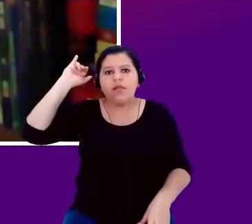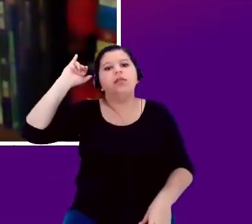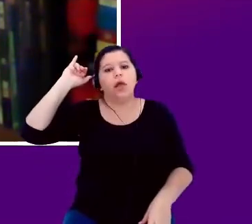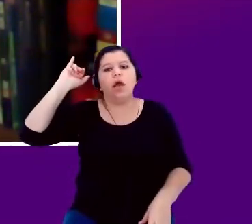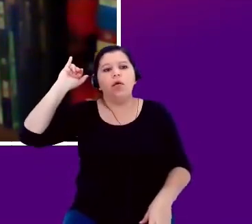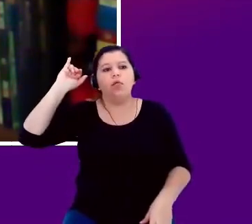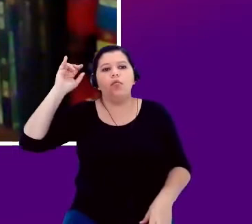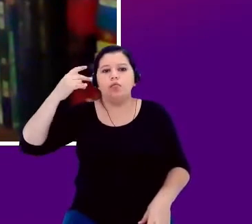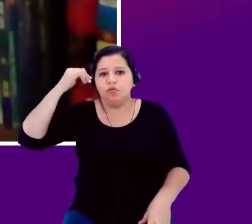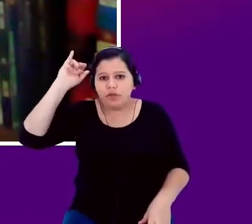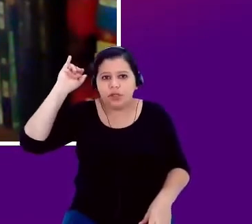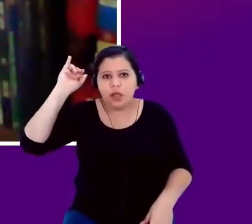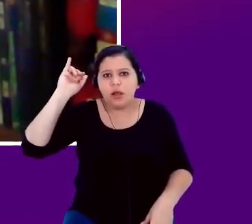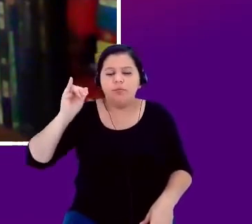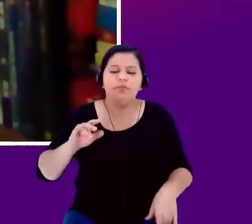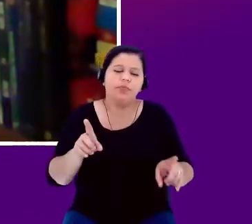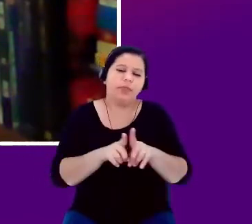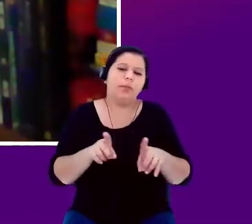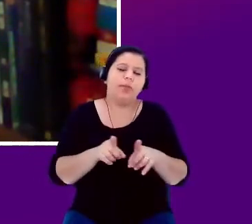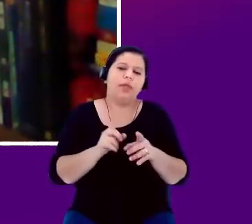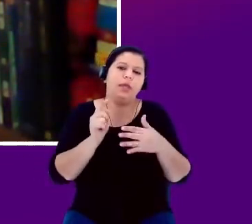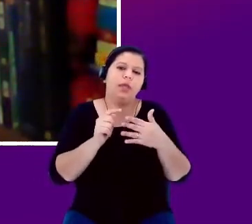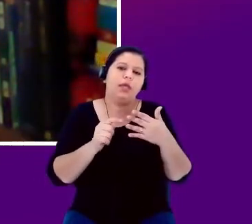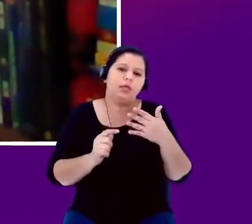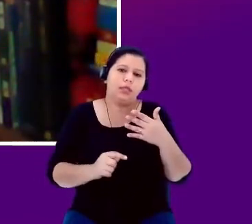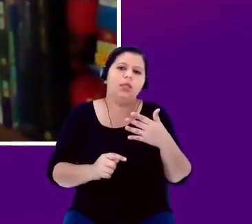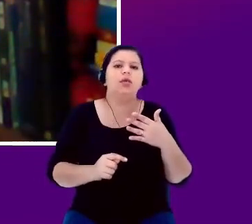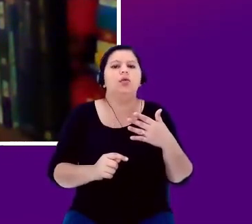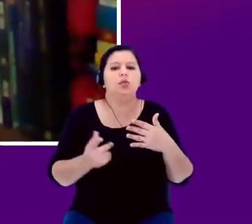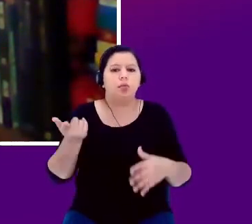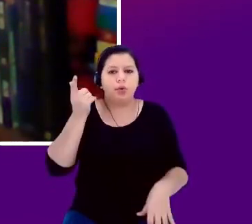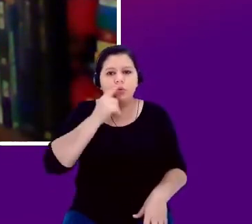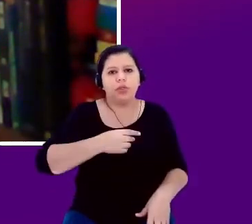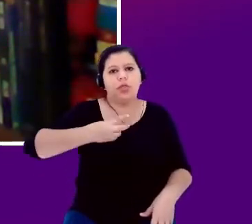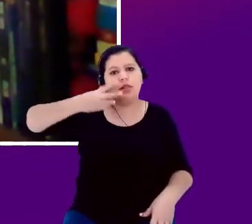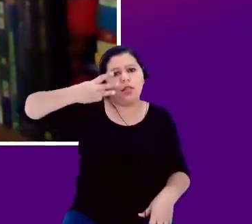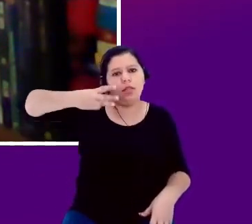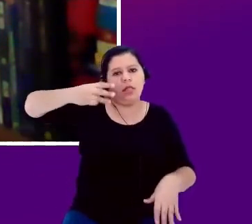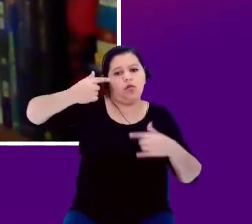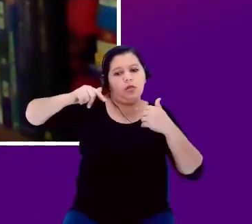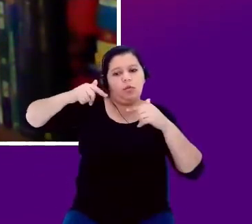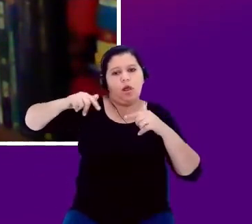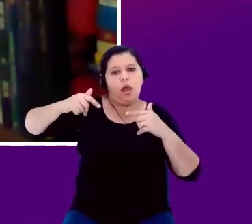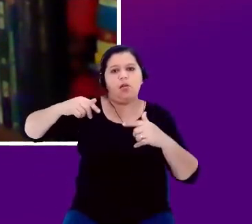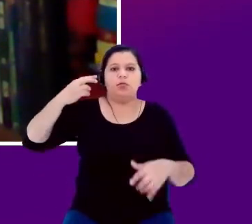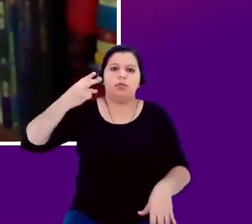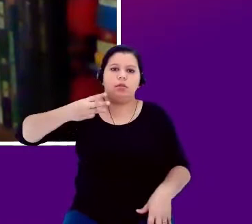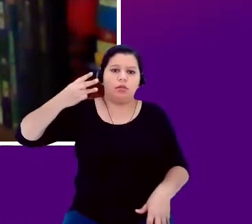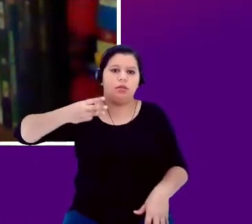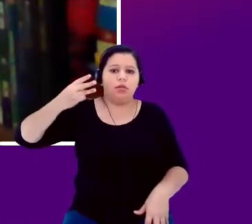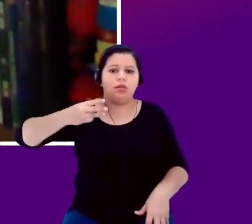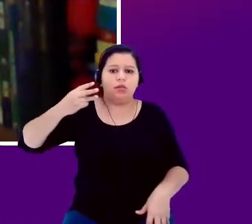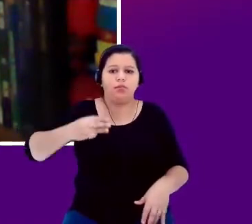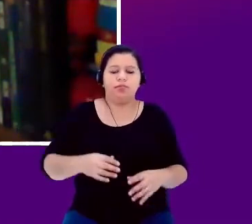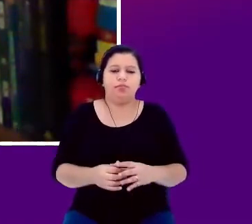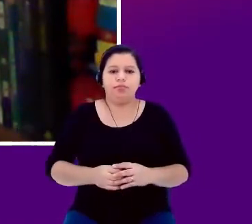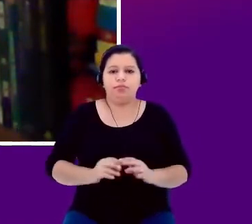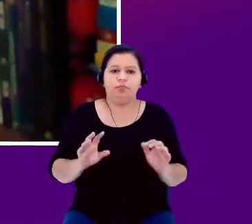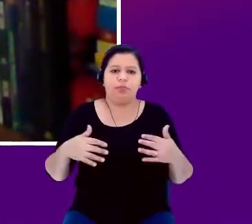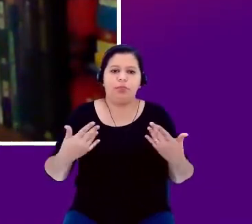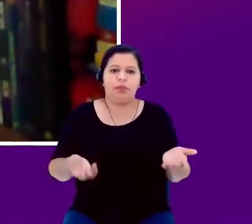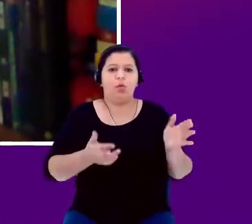incidentes e requisitos mínimos para fins de terceirização de serviços de computação em nuvem. Então, é uma